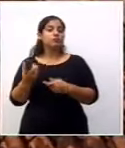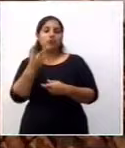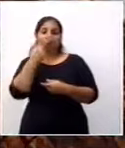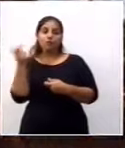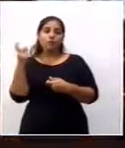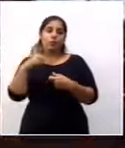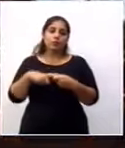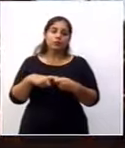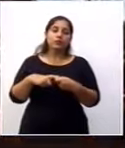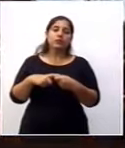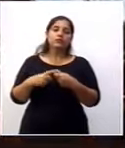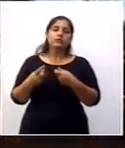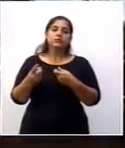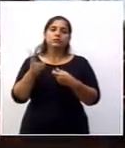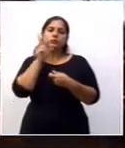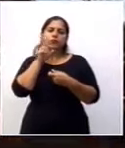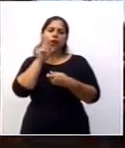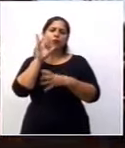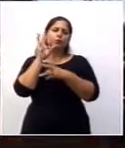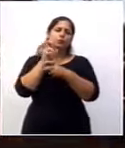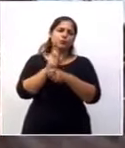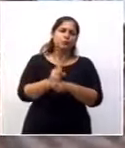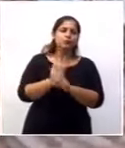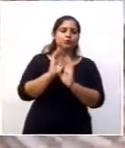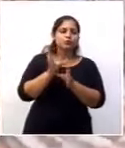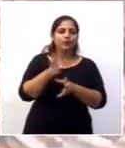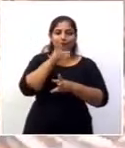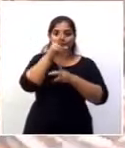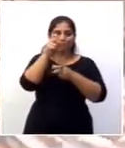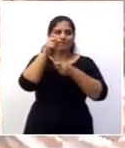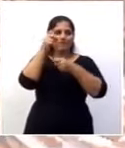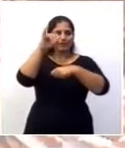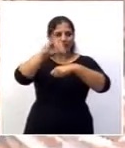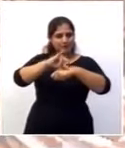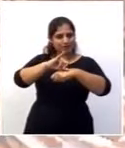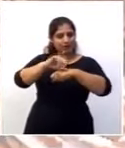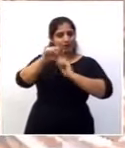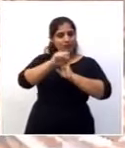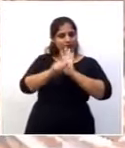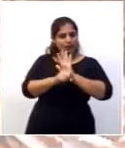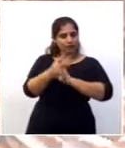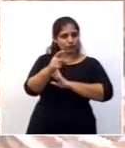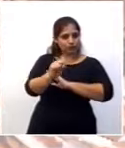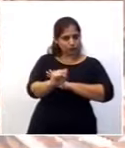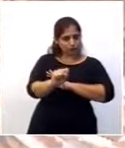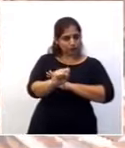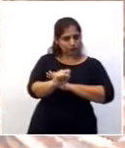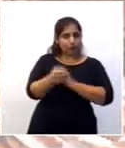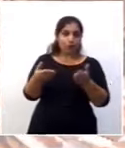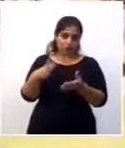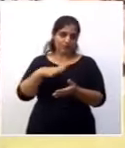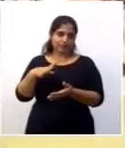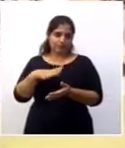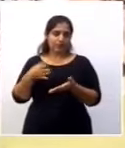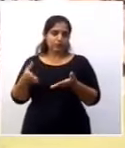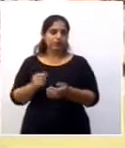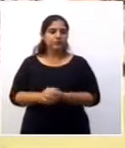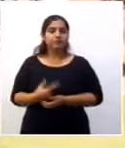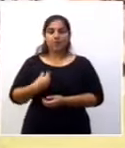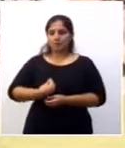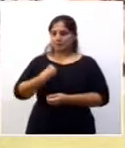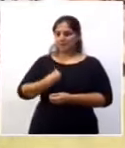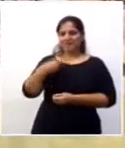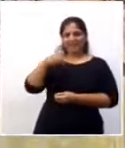a resgatar, né, aquilo que era a força de uma capital no século XVIII e hoje de uma cidade. Para mim, morar em